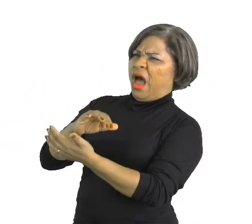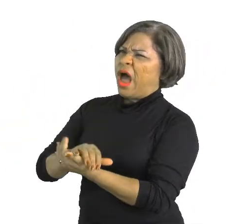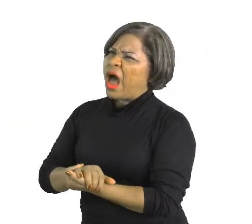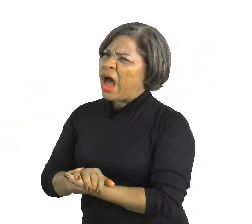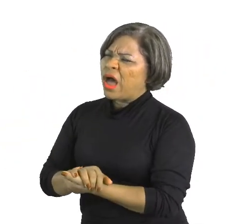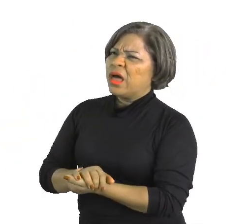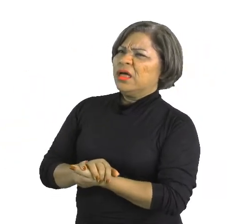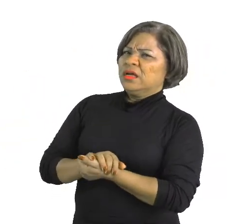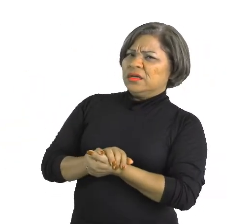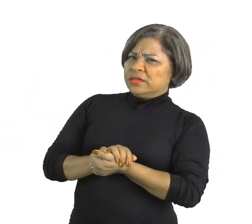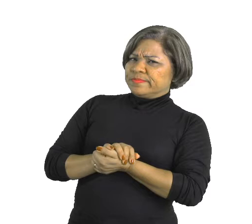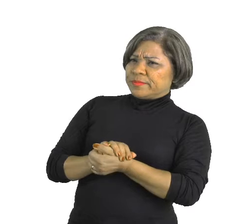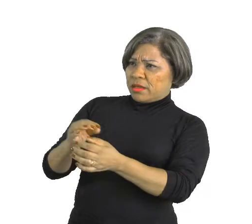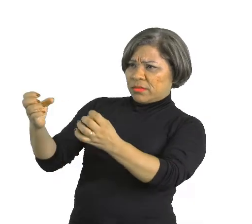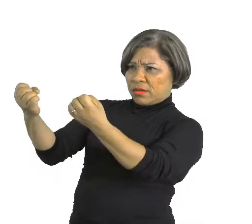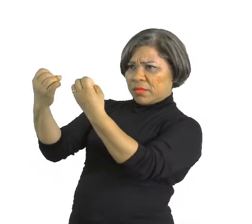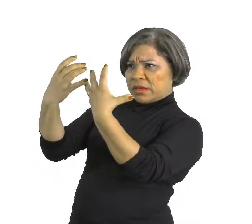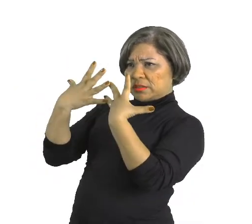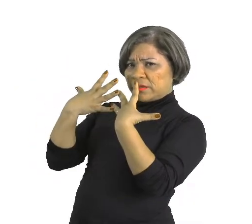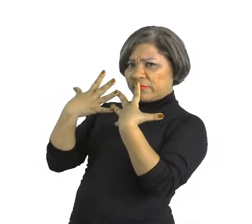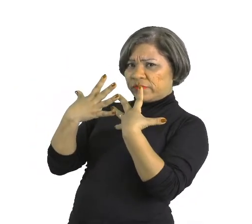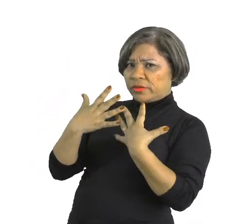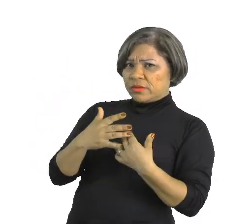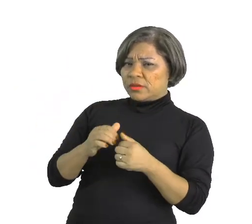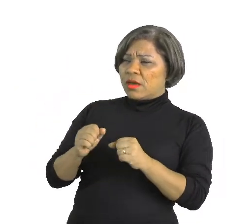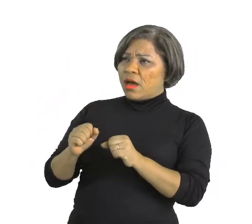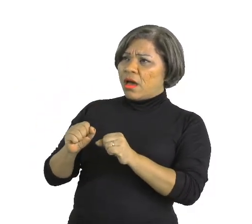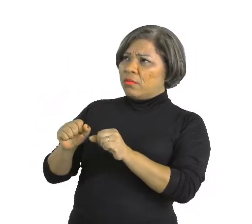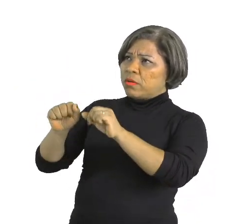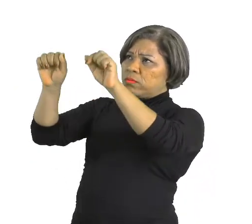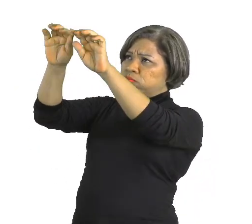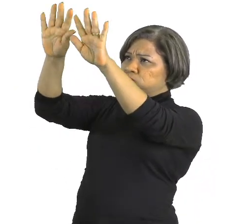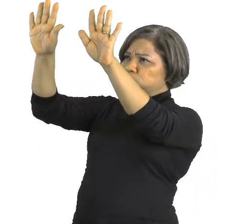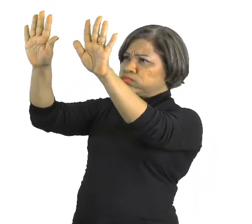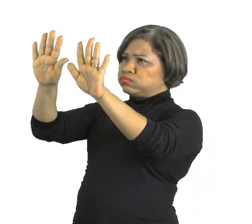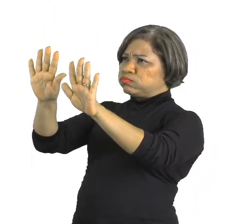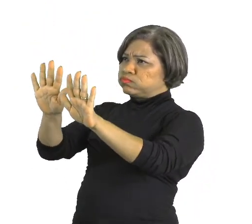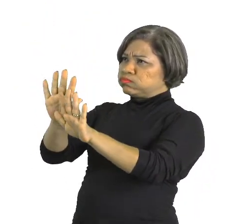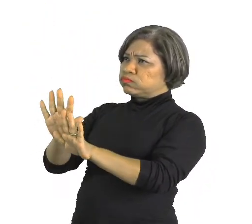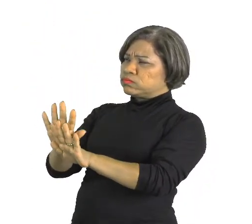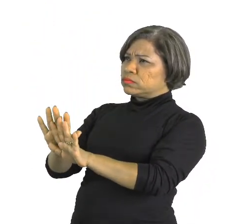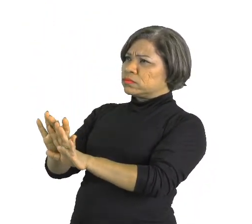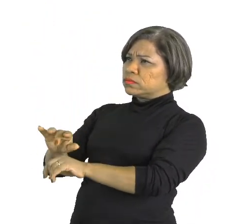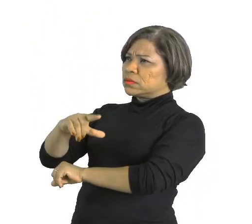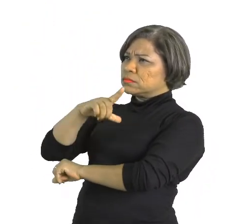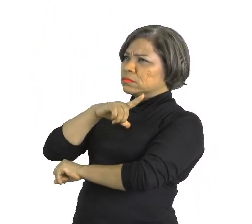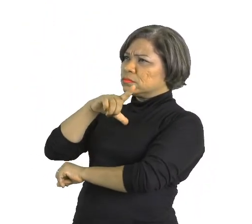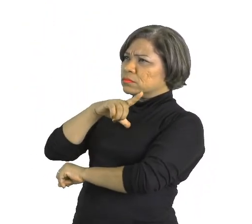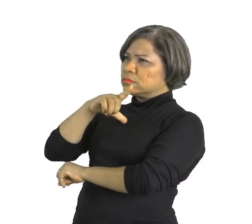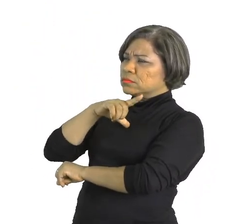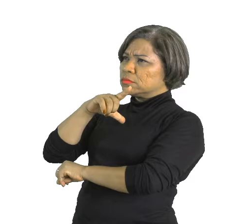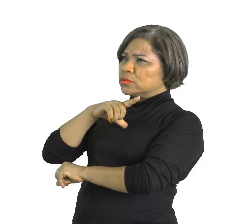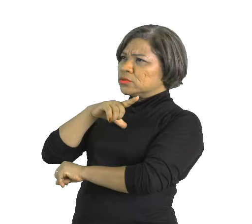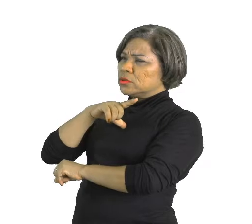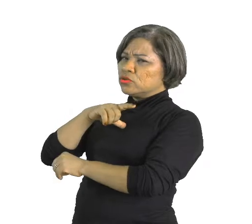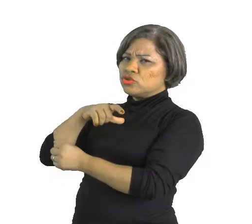Ela vinha de uma telinha e na telinha havia um envelope ainda